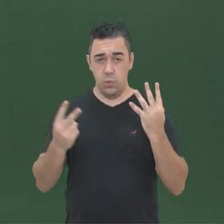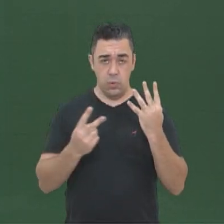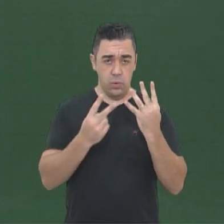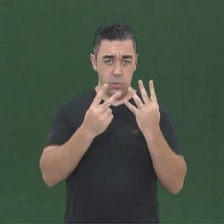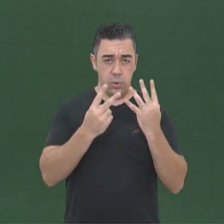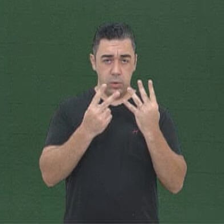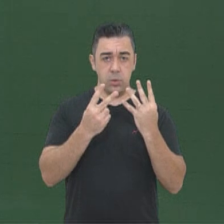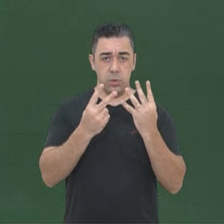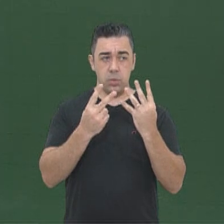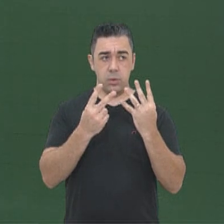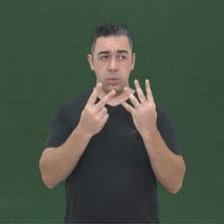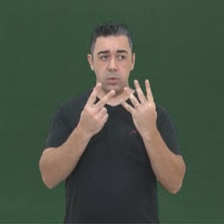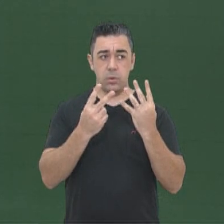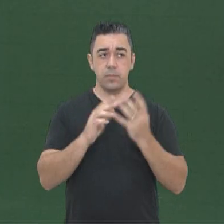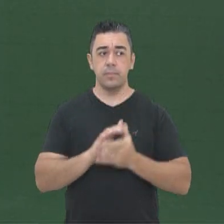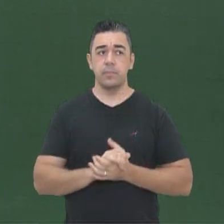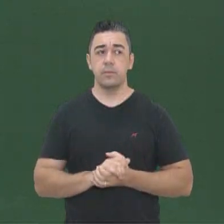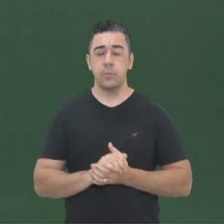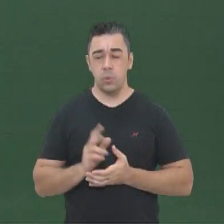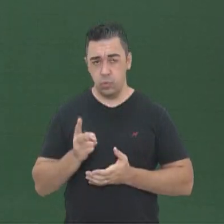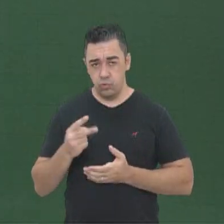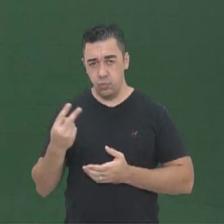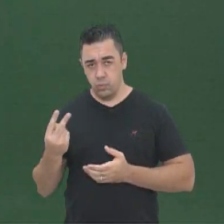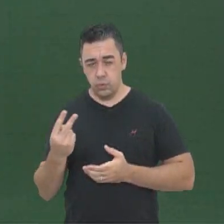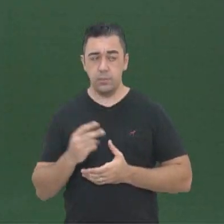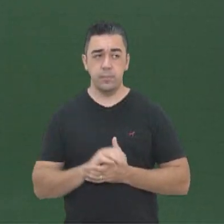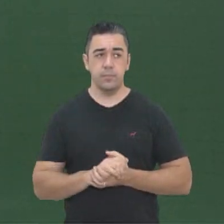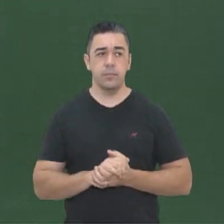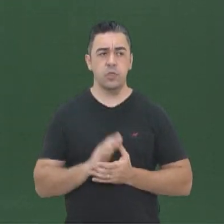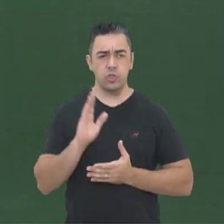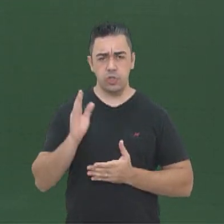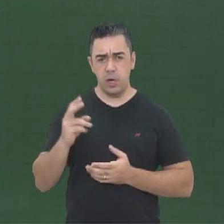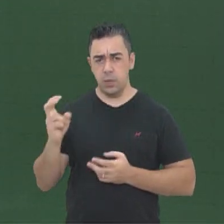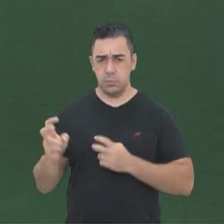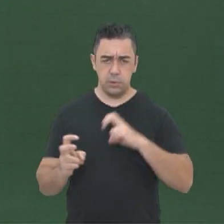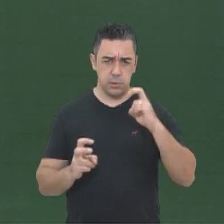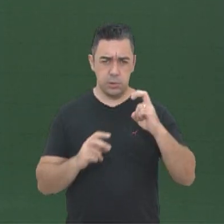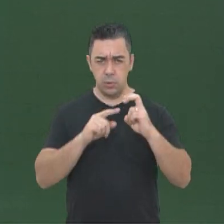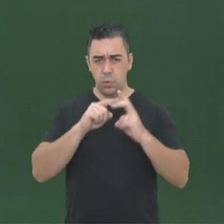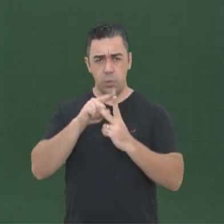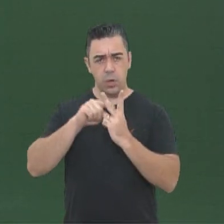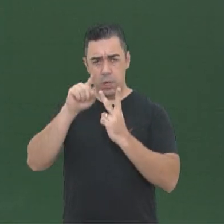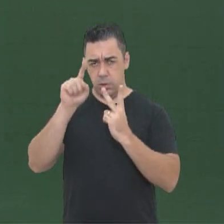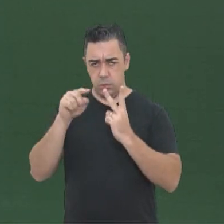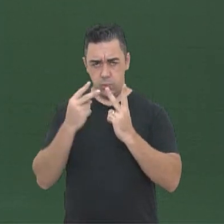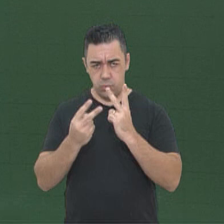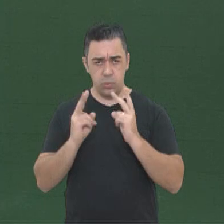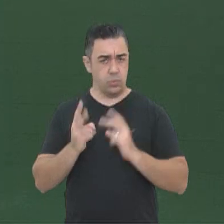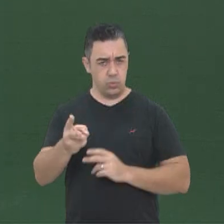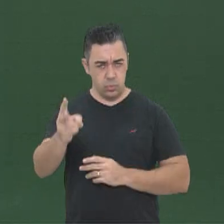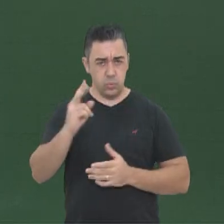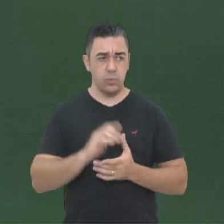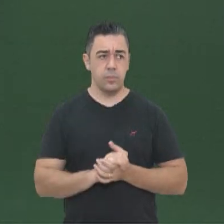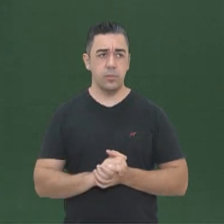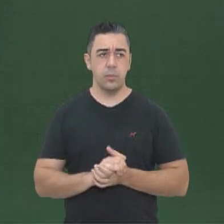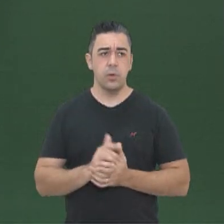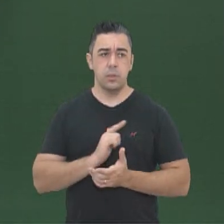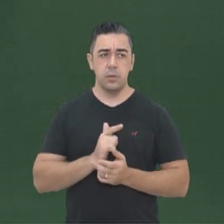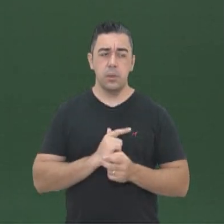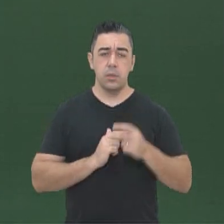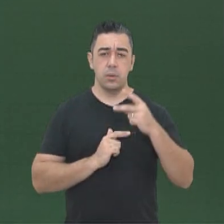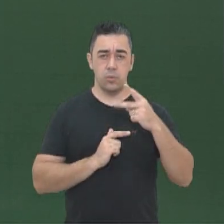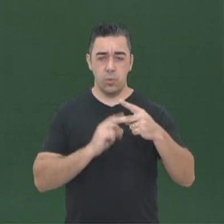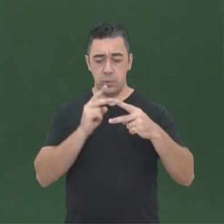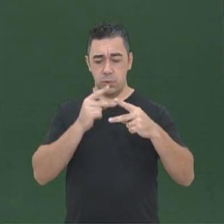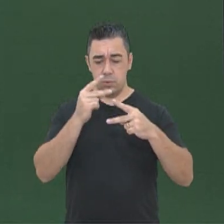da raiz e esse 2 continua. Aqui já está fora o 5, então eu vou só repetir. Aqui eu tenho esse 2 que está